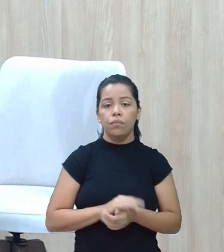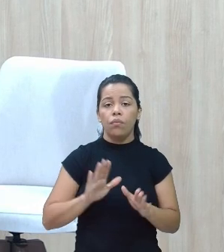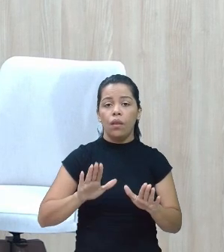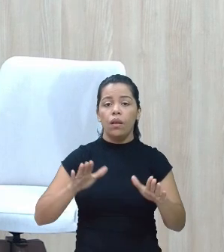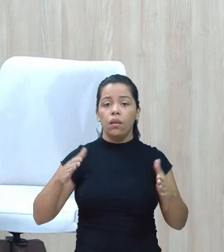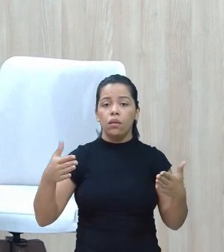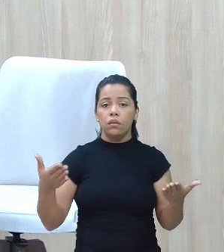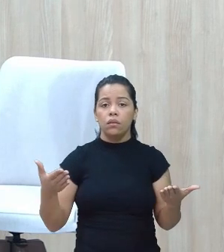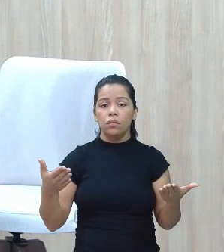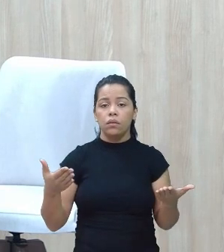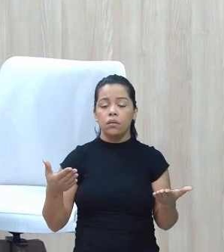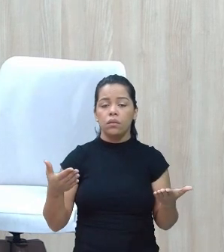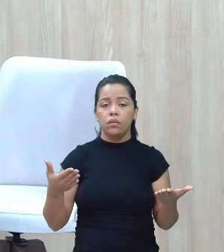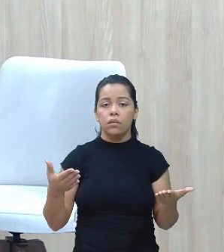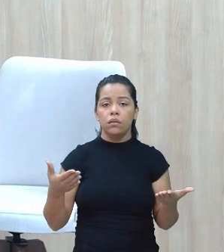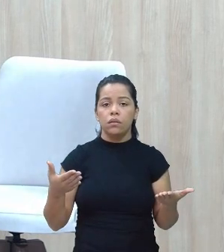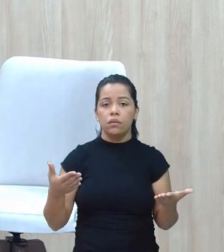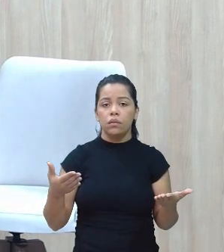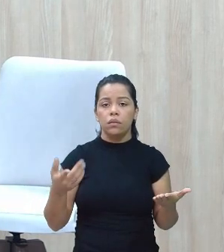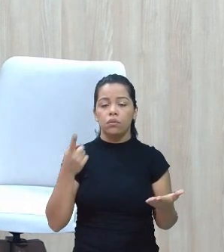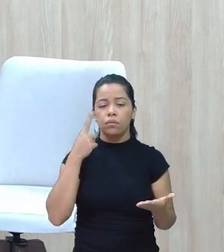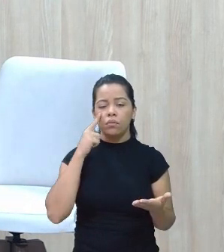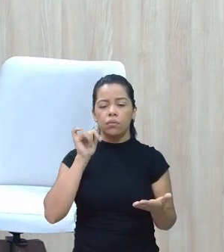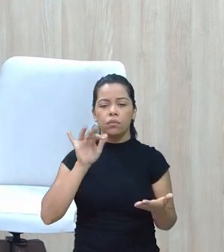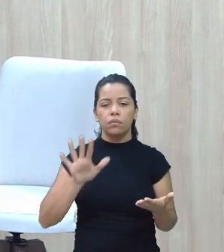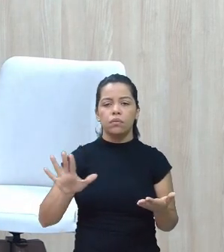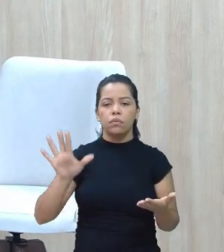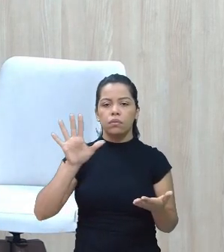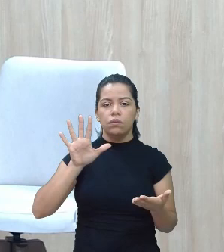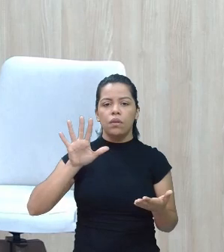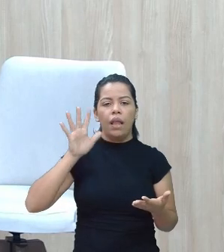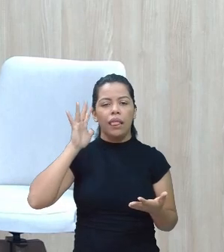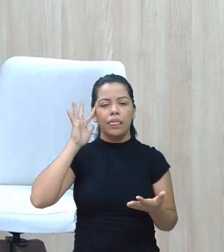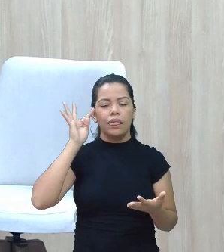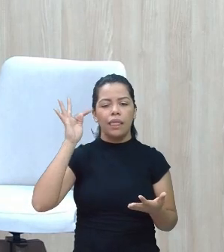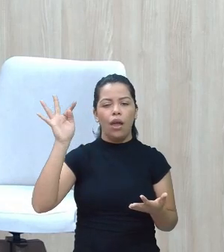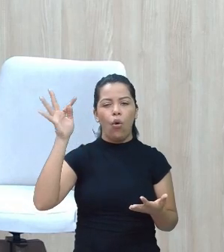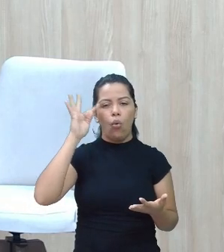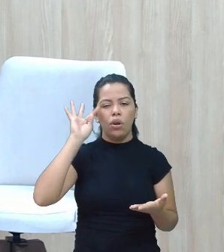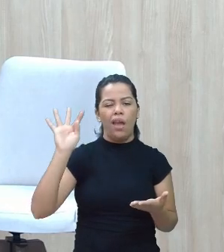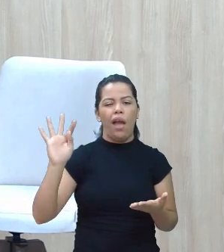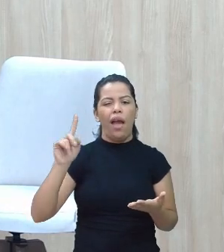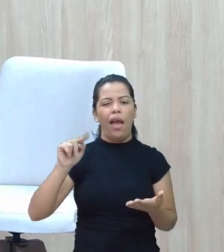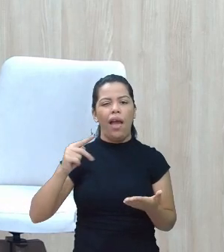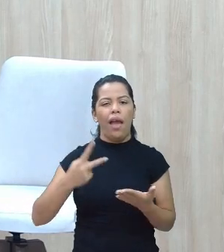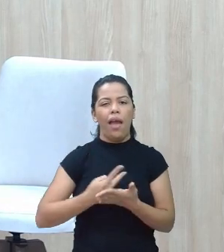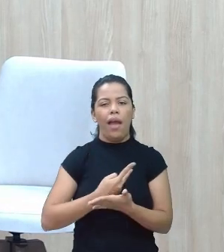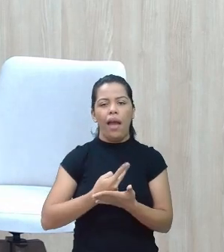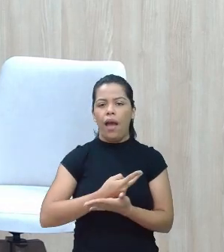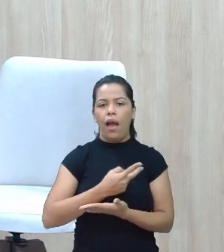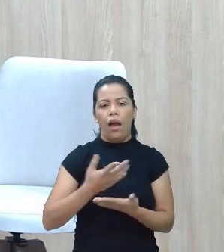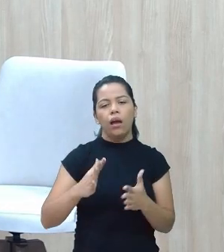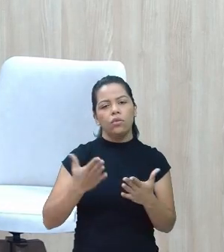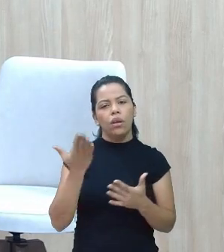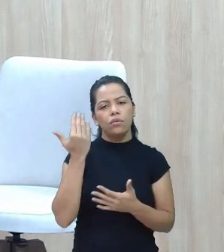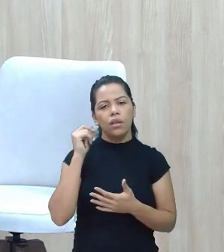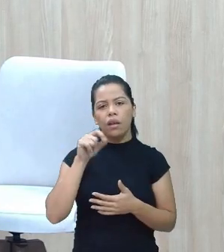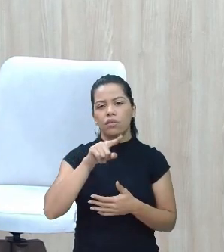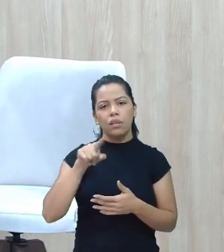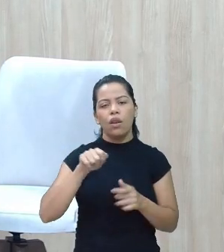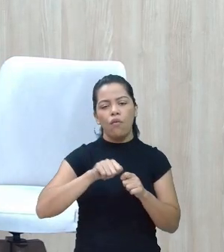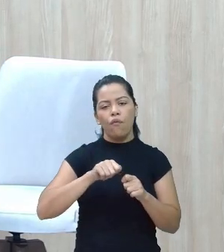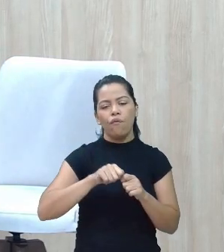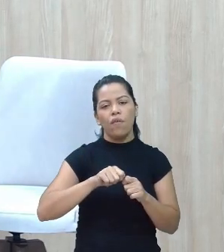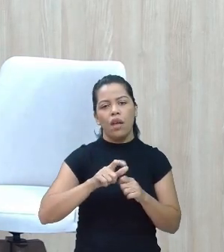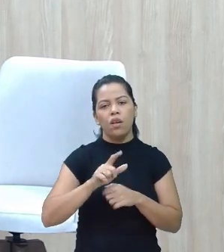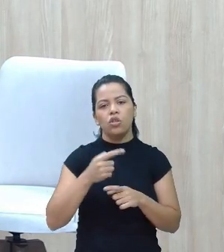Então, mistakes are common, o que teoricamente é um erro, que não é porque você fez de propósito, né? Você deixou aquela linguagem